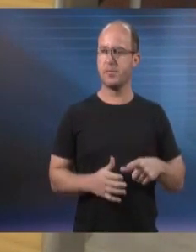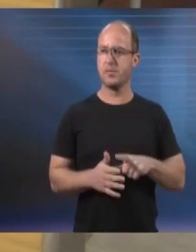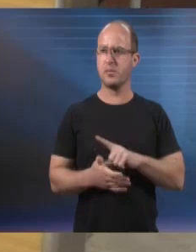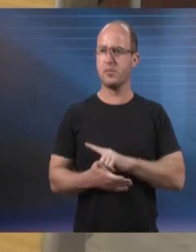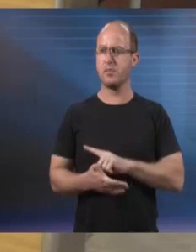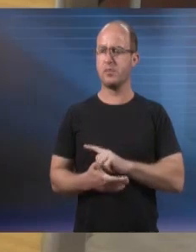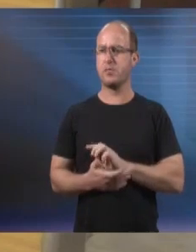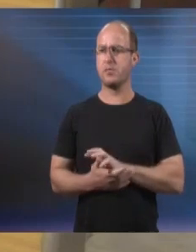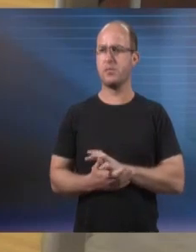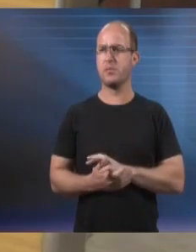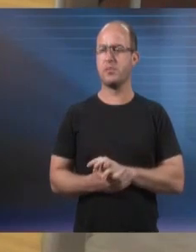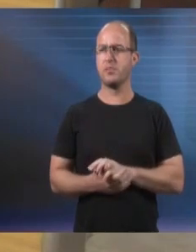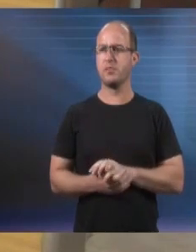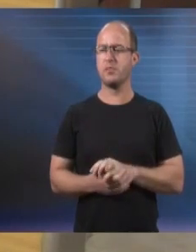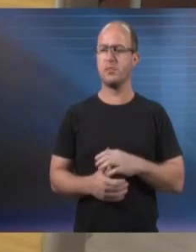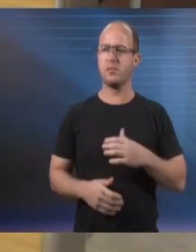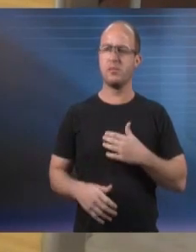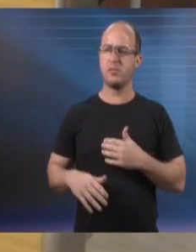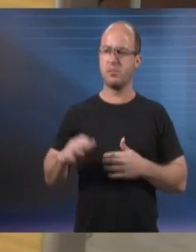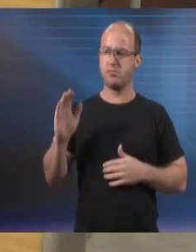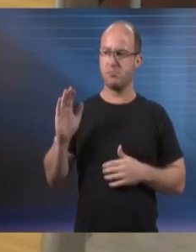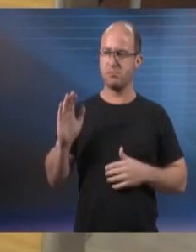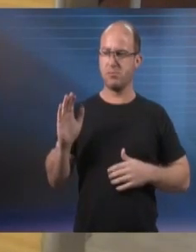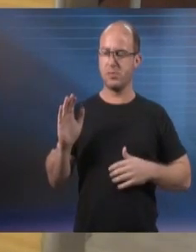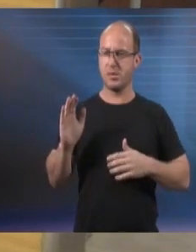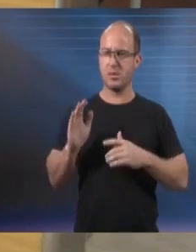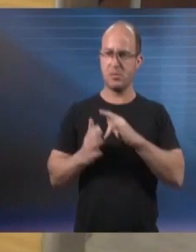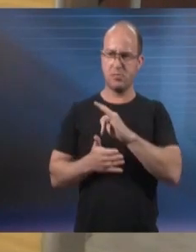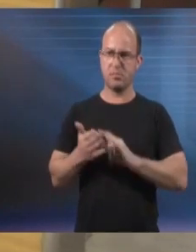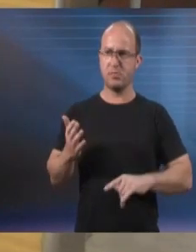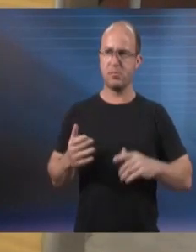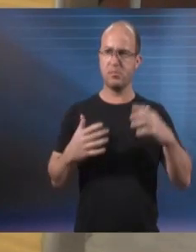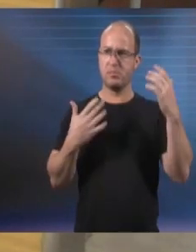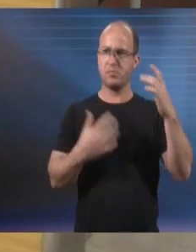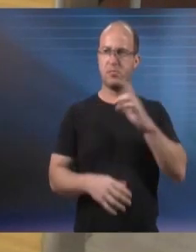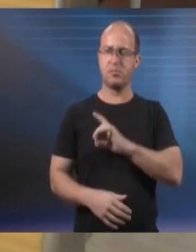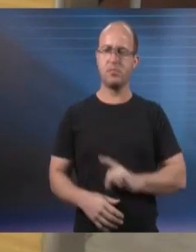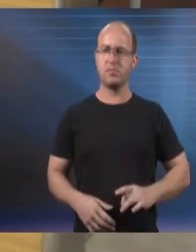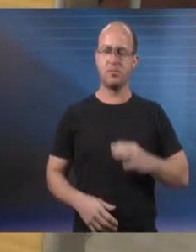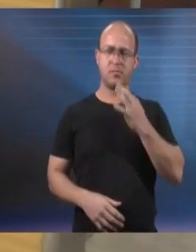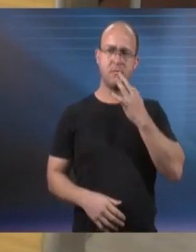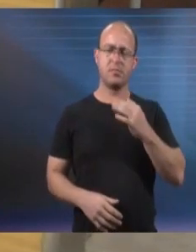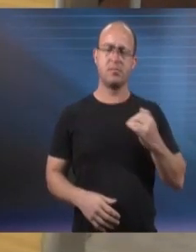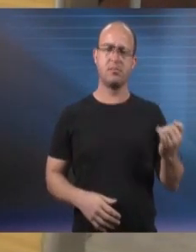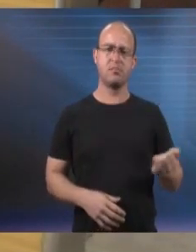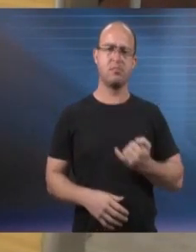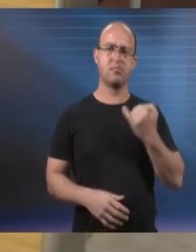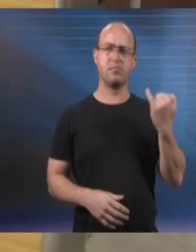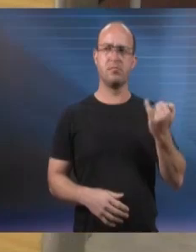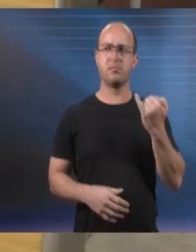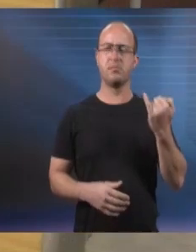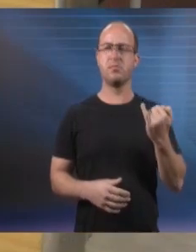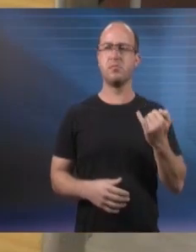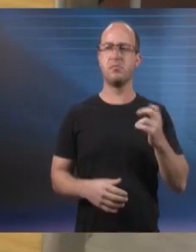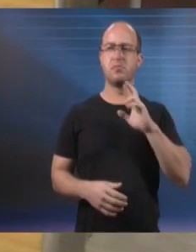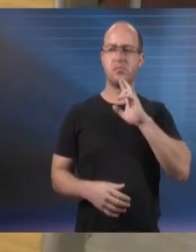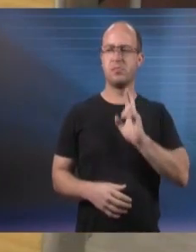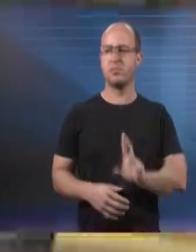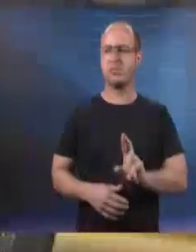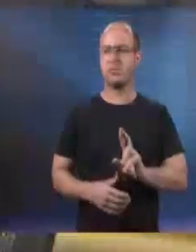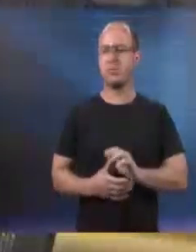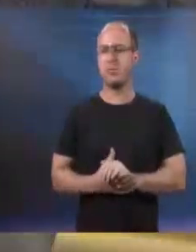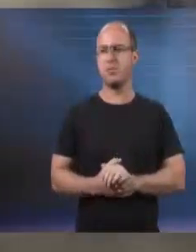de entrar nas minhas proposições, só dar os parabéns aí ao deputado Francisco, que trouxe aí uma importante resposta